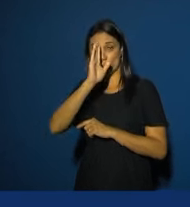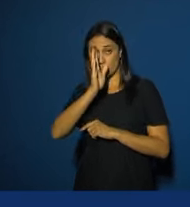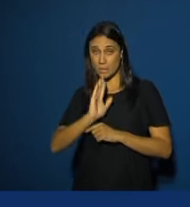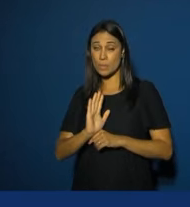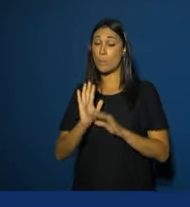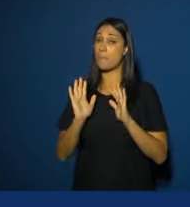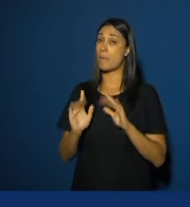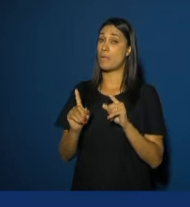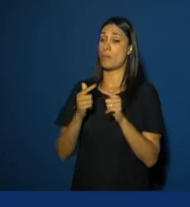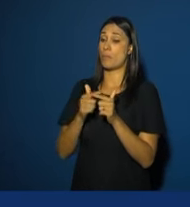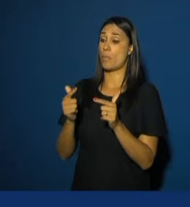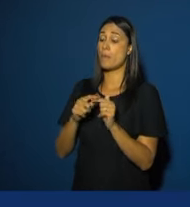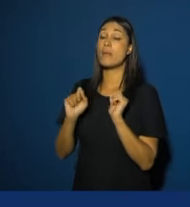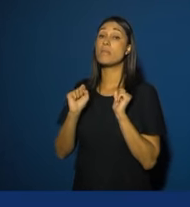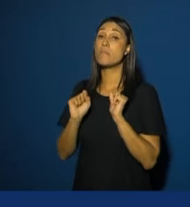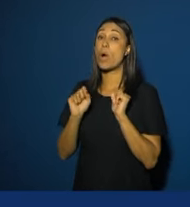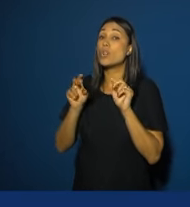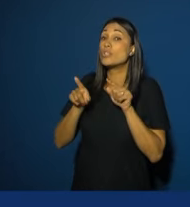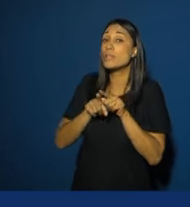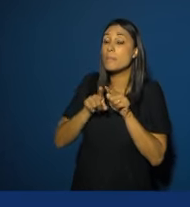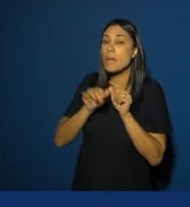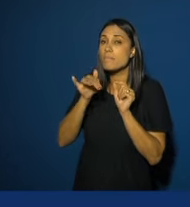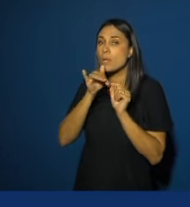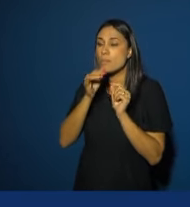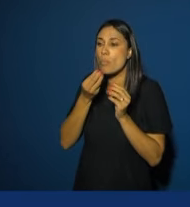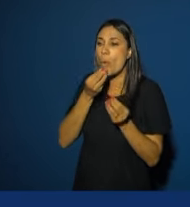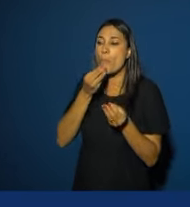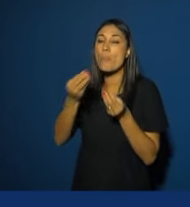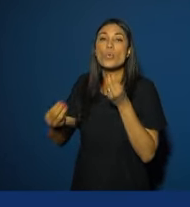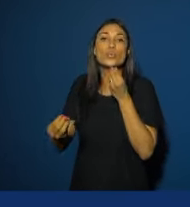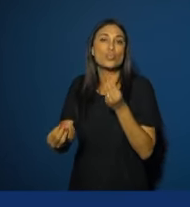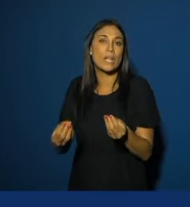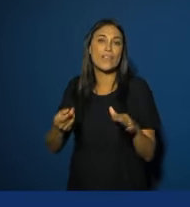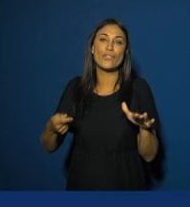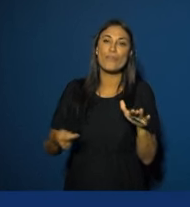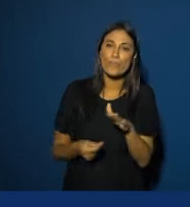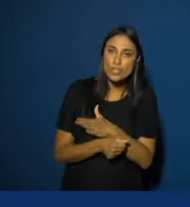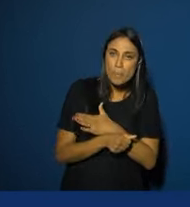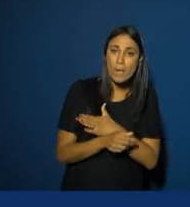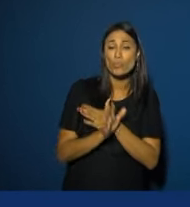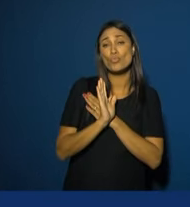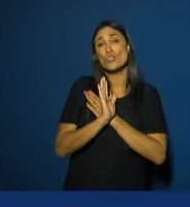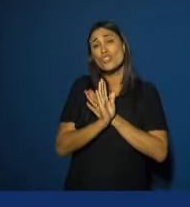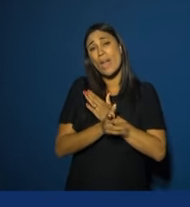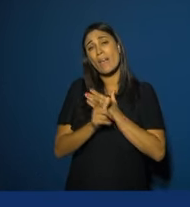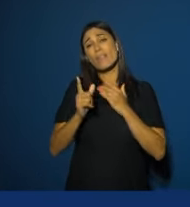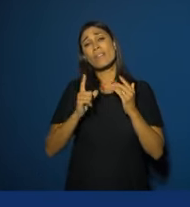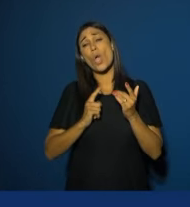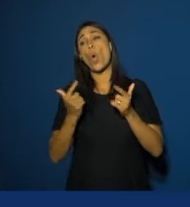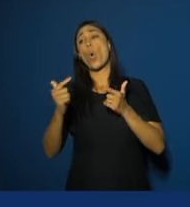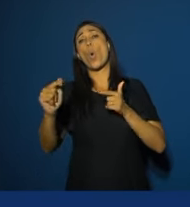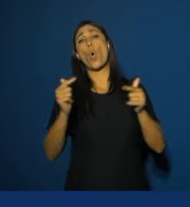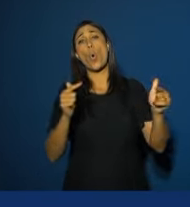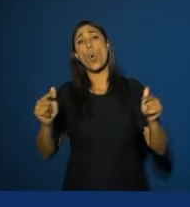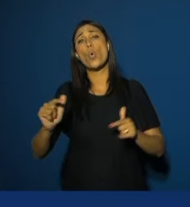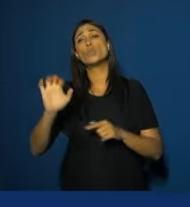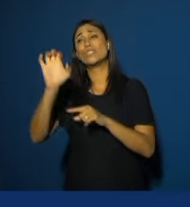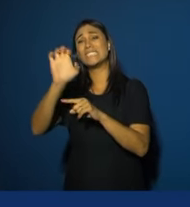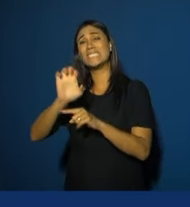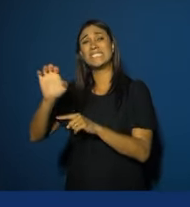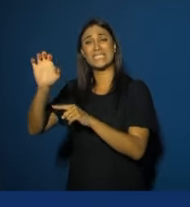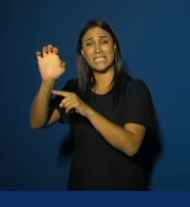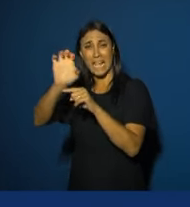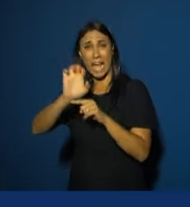um grande problema que pode ser visto também como uma grande oportunidade de investimento, já que vários estados estão modelando,